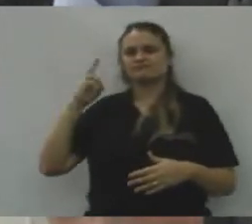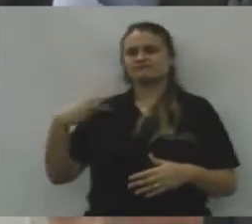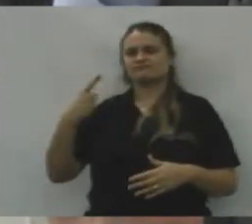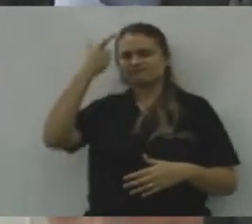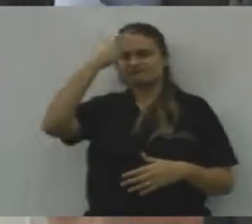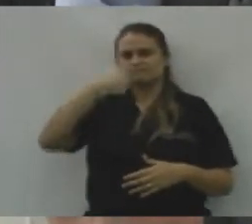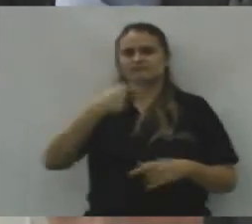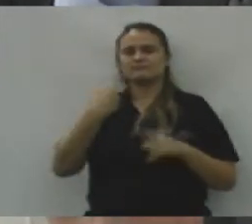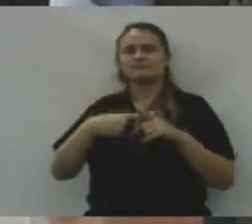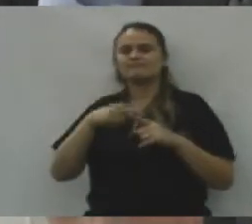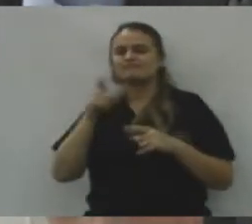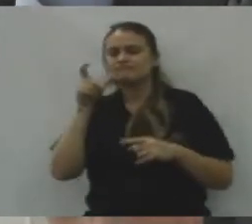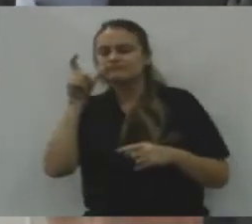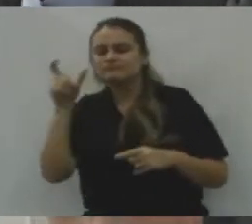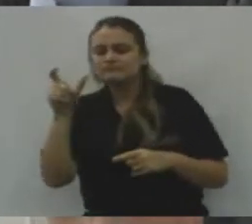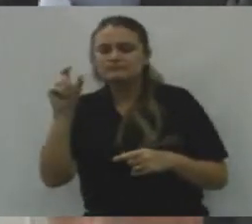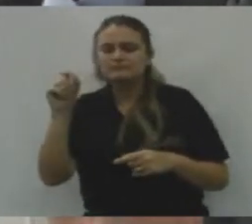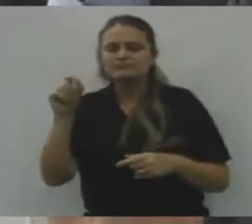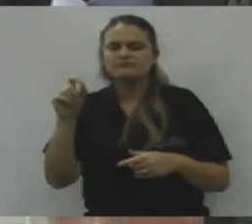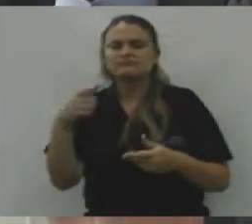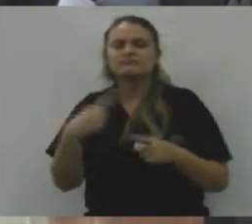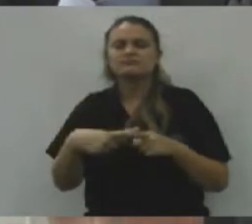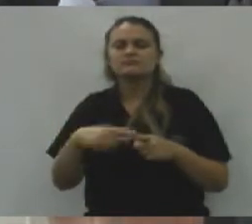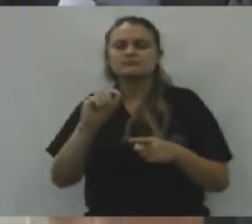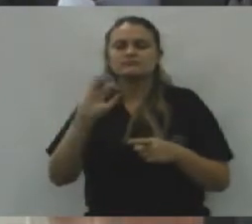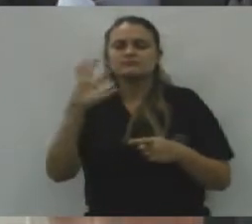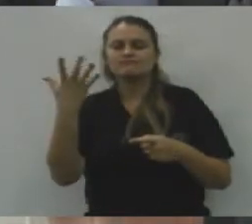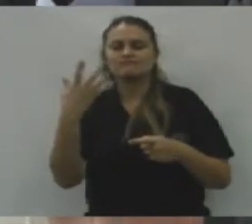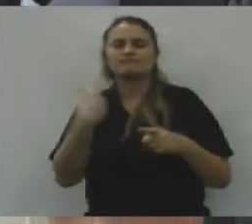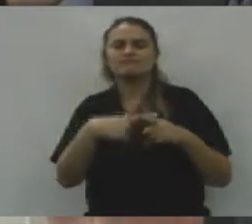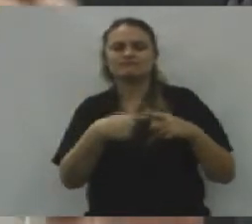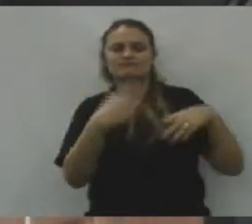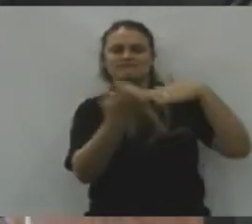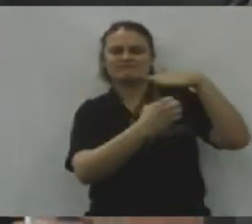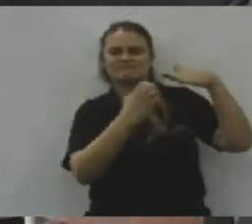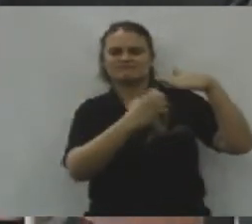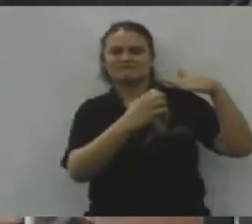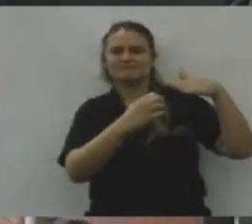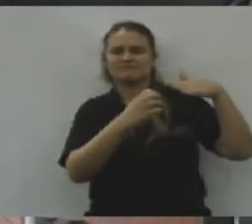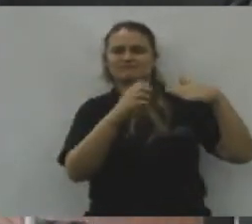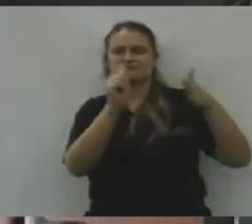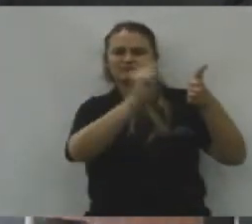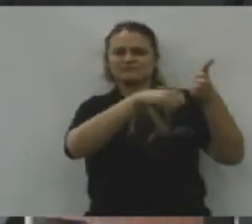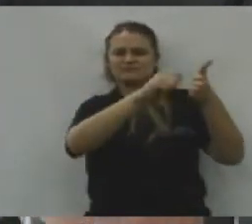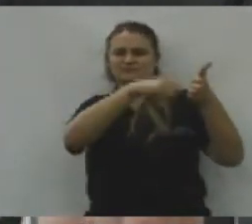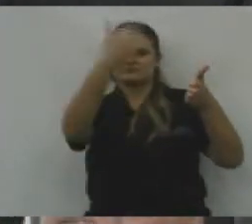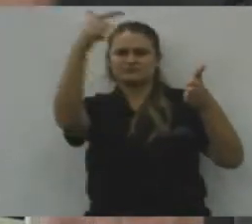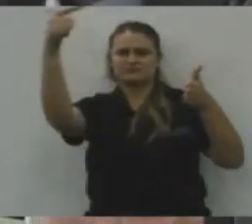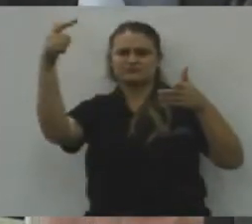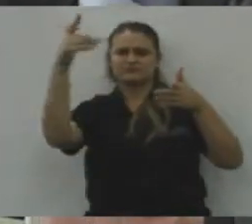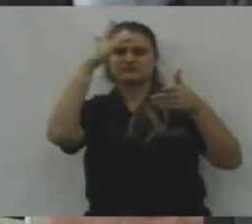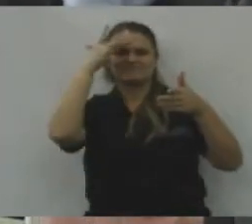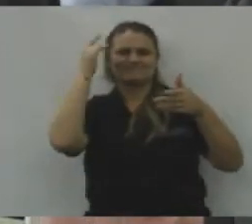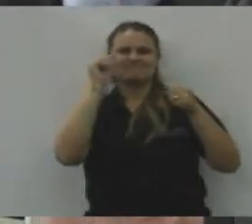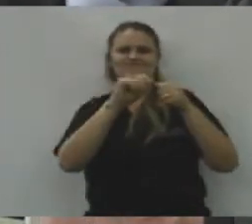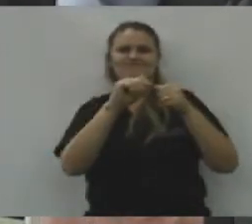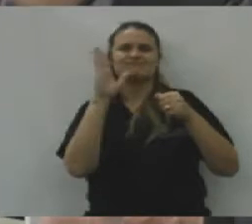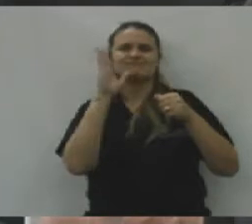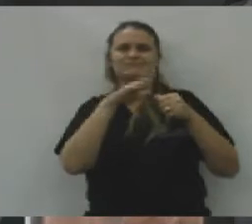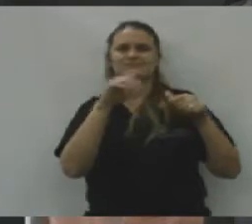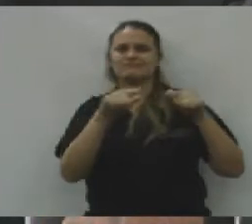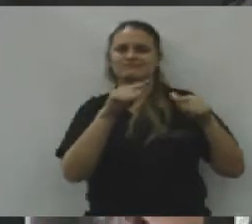vereadores, que vamos lá brigar com os caras dessas empreiteiras. E, infelizmente, já falei na